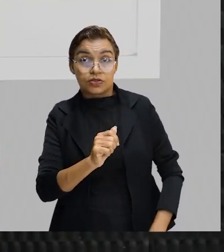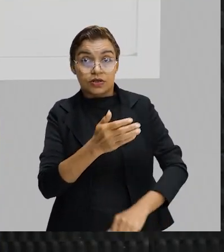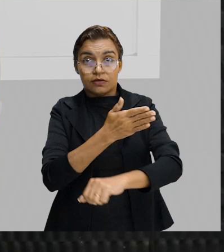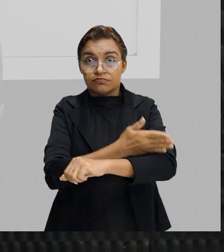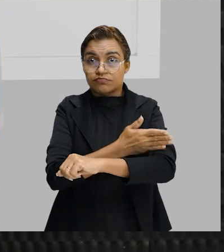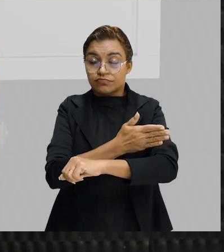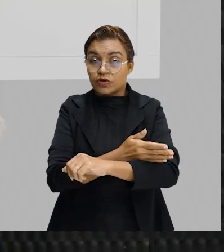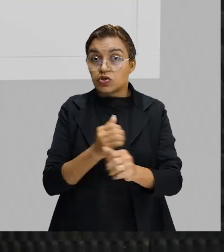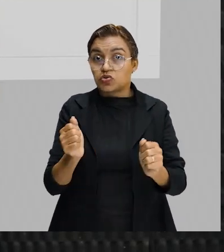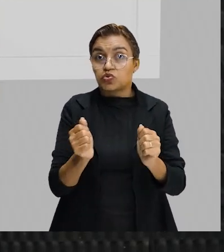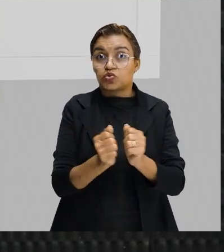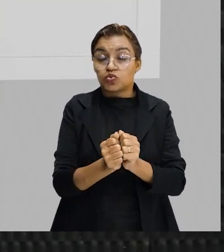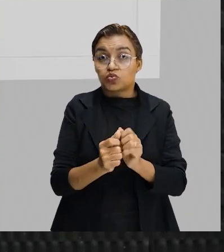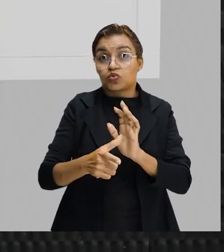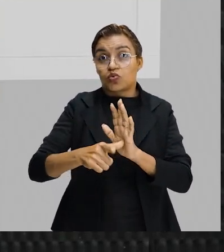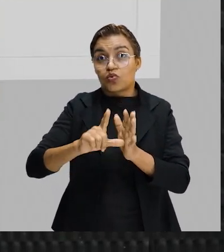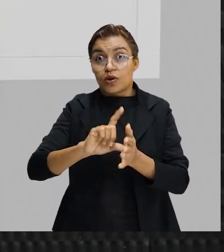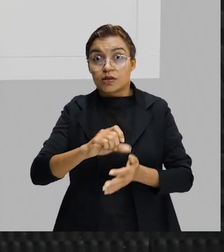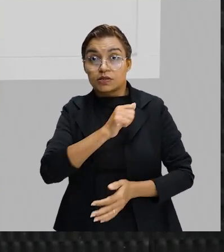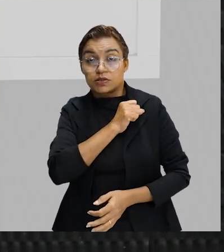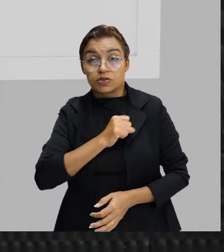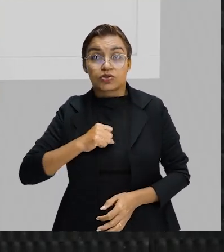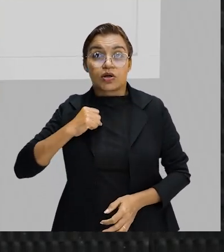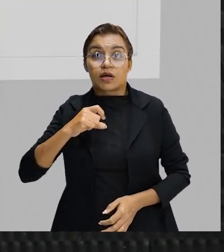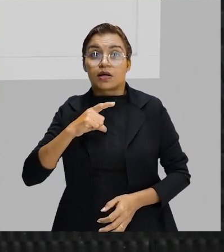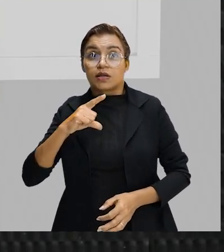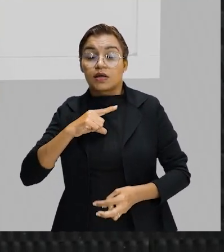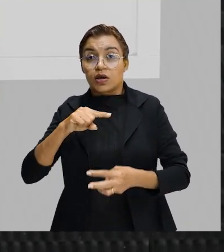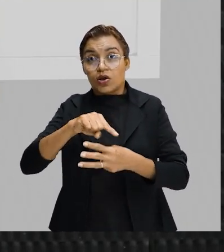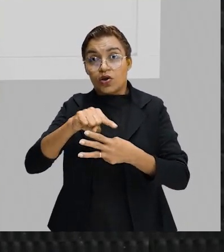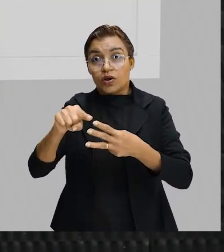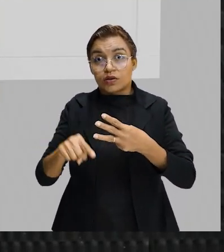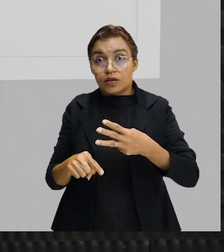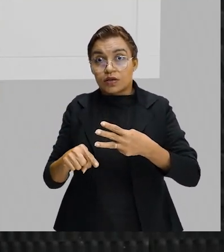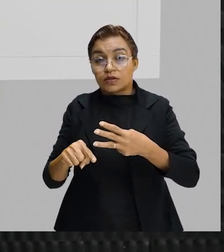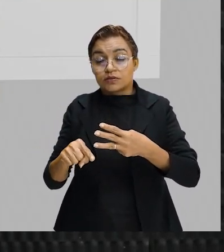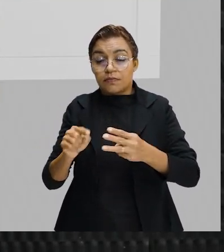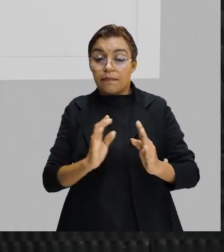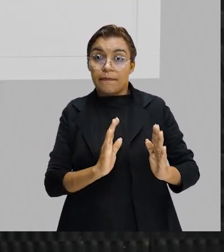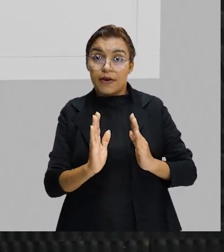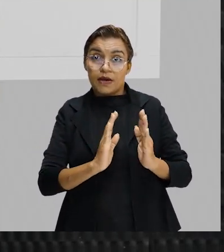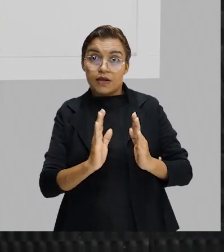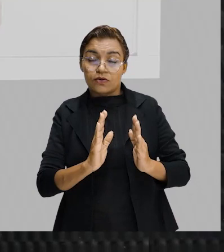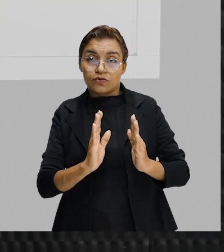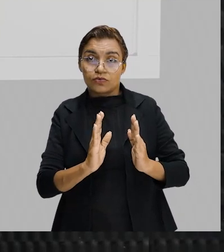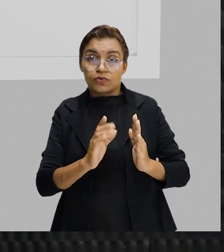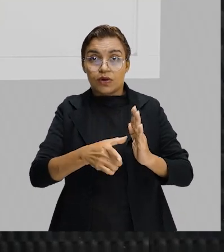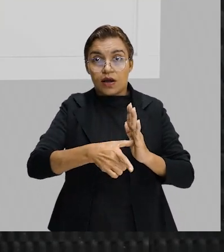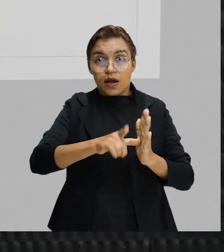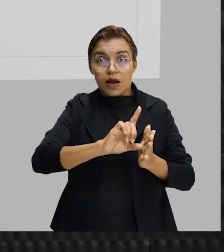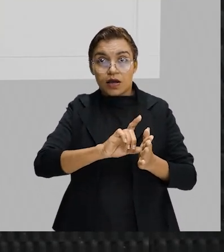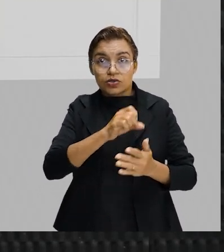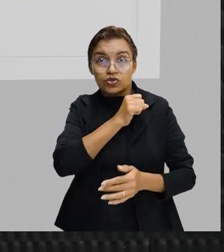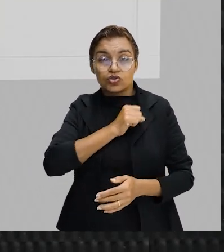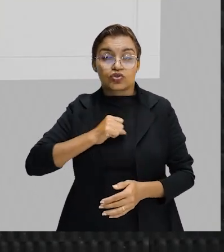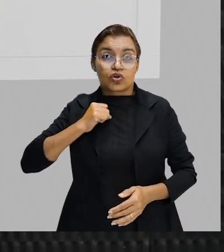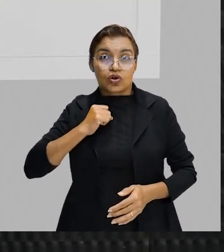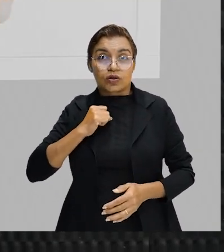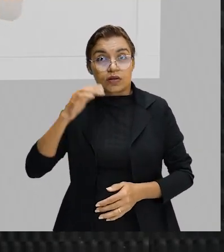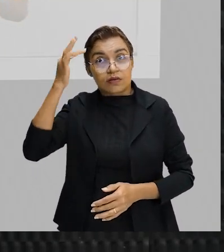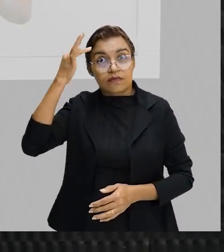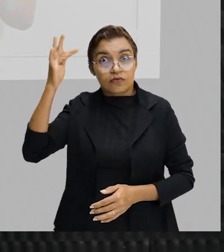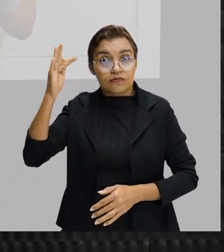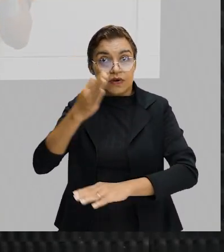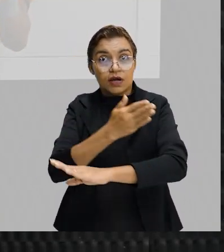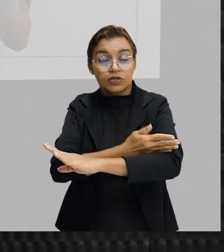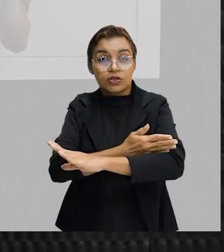amigos pré-socráticos, nós temos esses três outros períodos. Você tem o período pré-socrático, tá? Dentro da filosofia